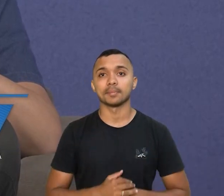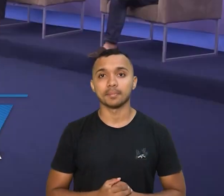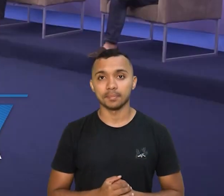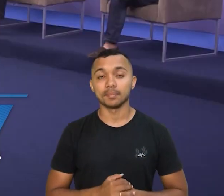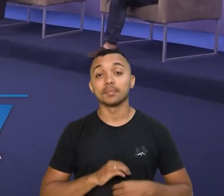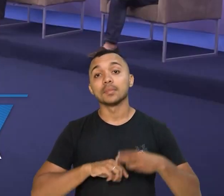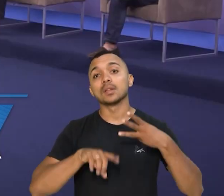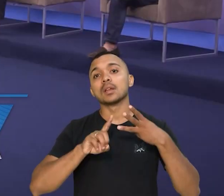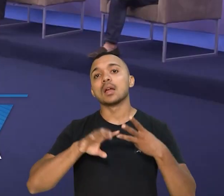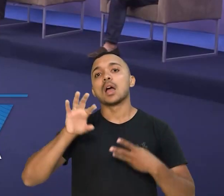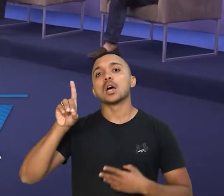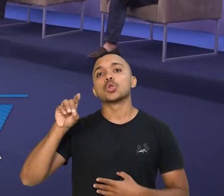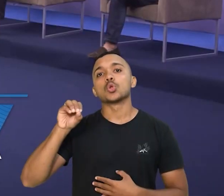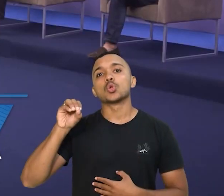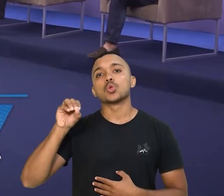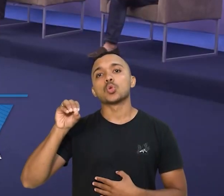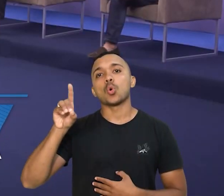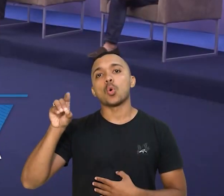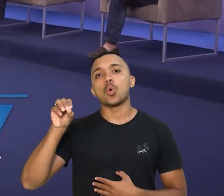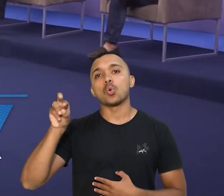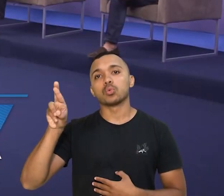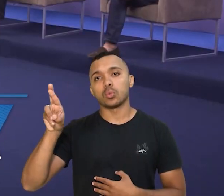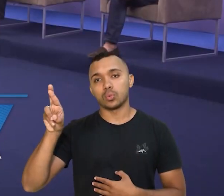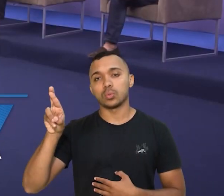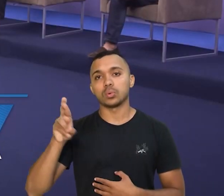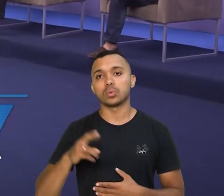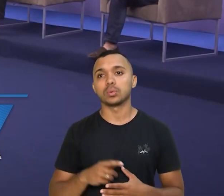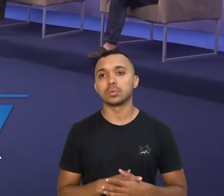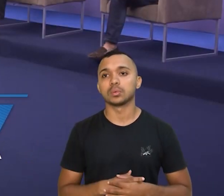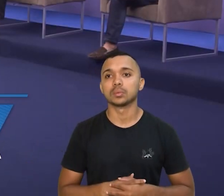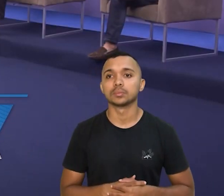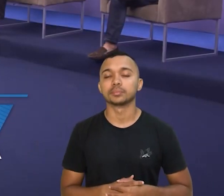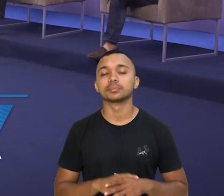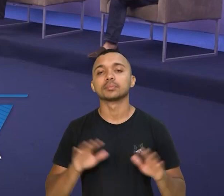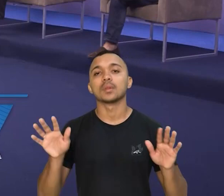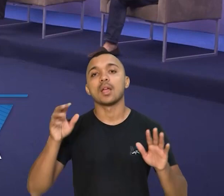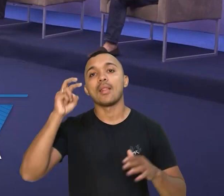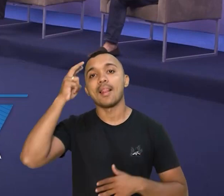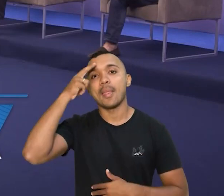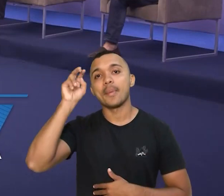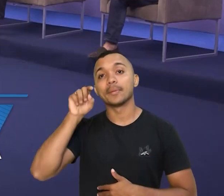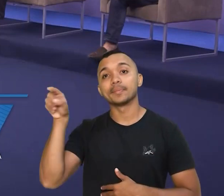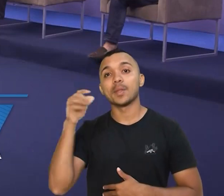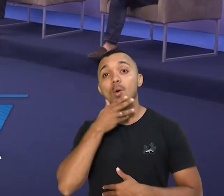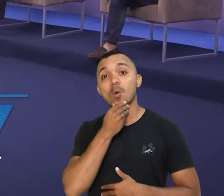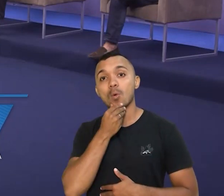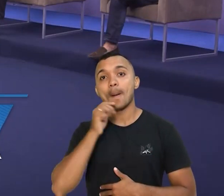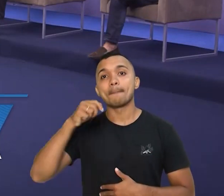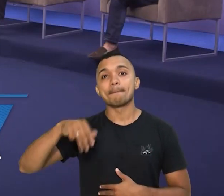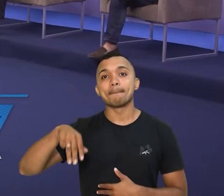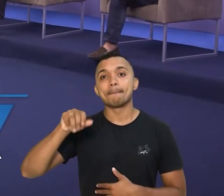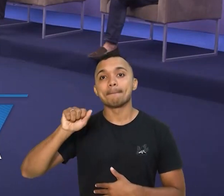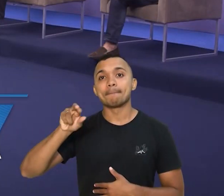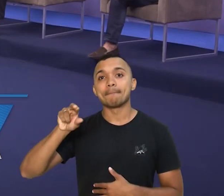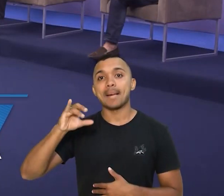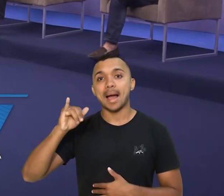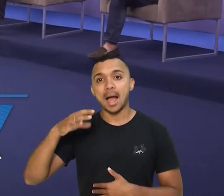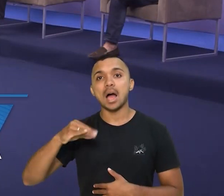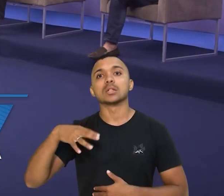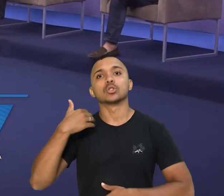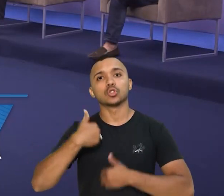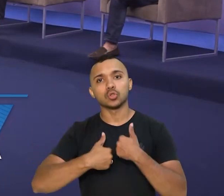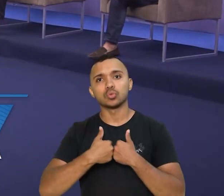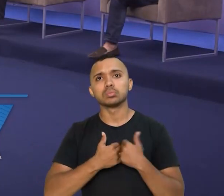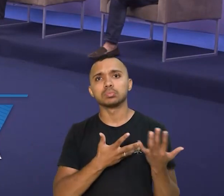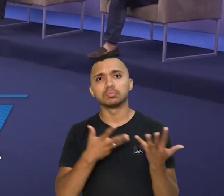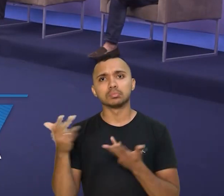e o Dodô lá pela esquerda. Ele o nome. E o Felipe Melo. Só que eu lembrei aqui do Marcinho pelas características. Jogador veloz, joga pela esquerda. Agora